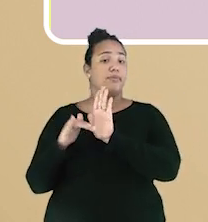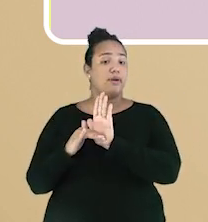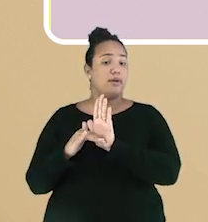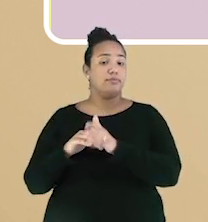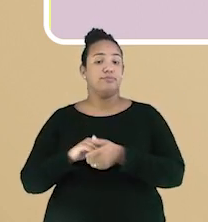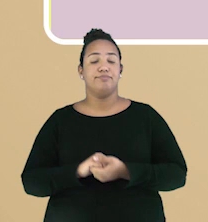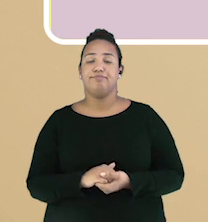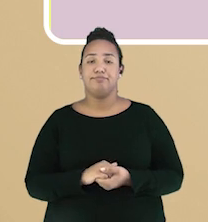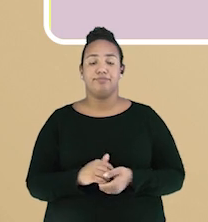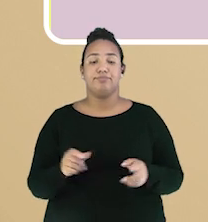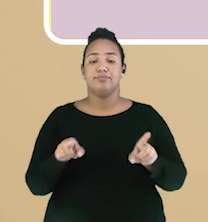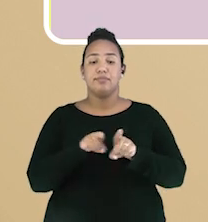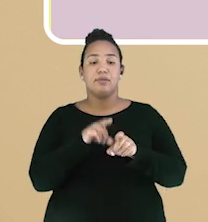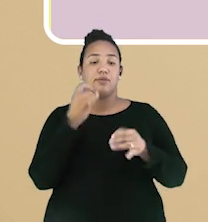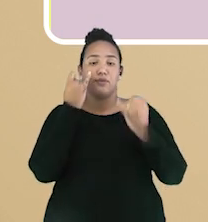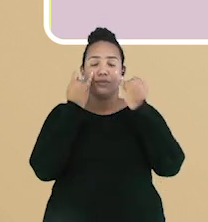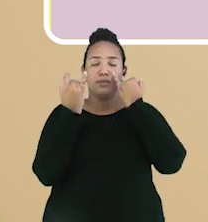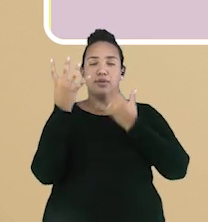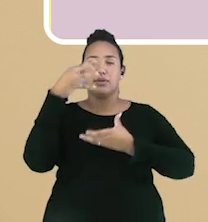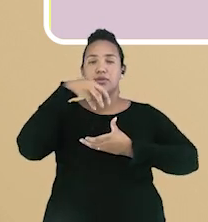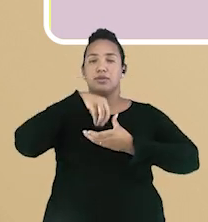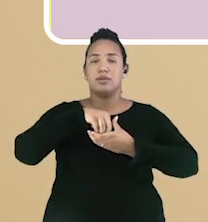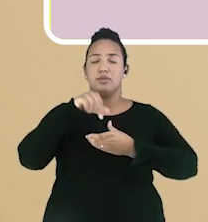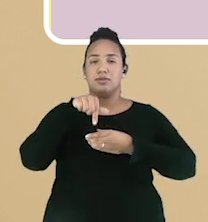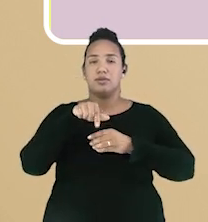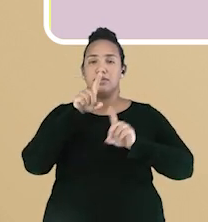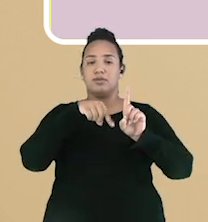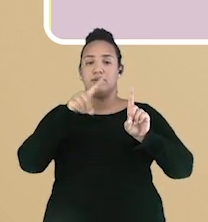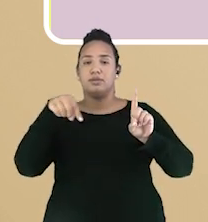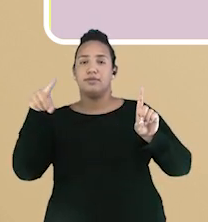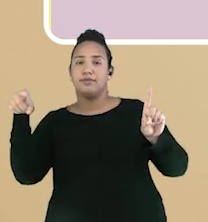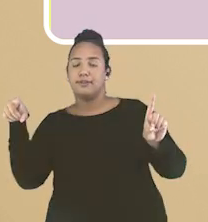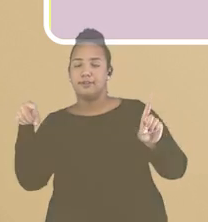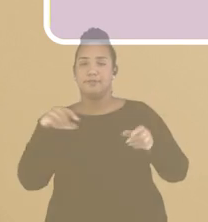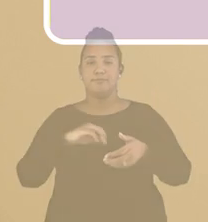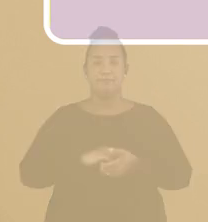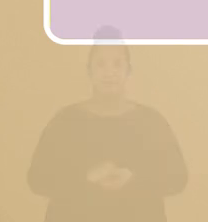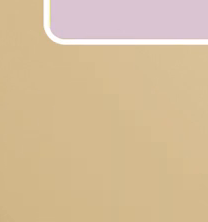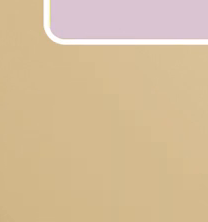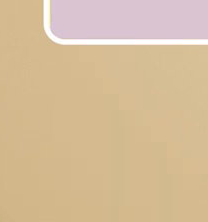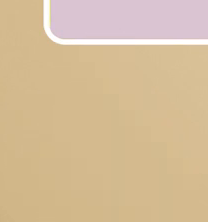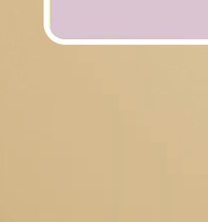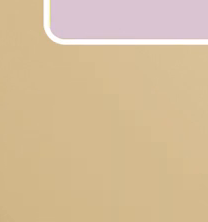as informações que estão no eixo horizontal e no eixo vertical?